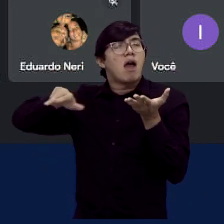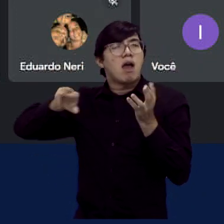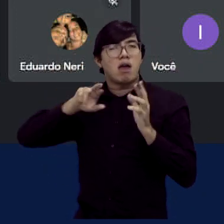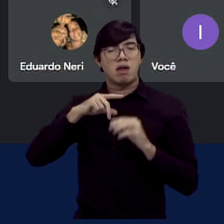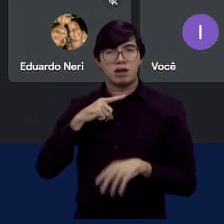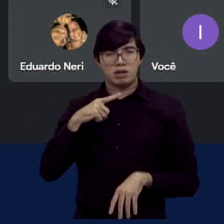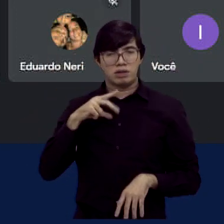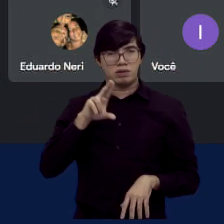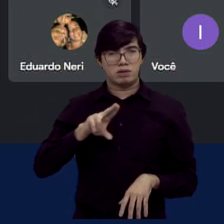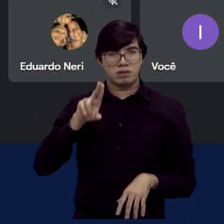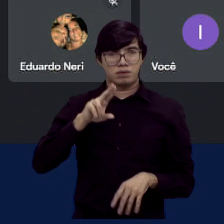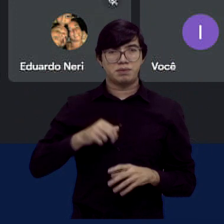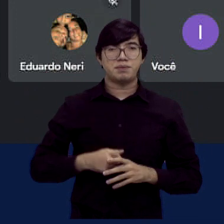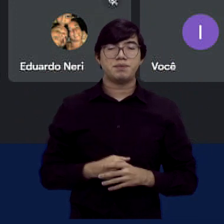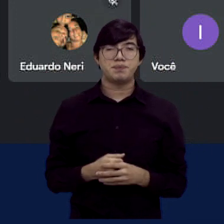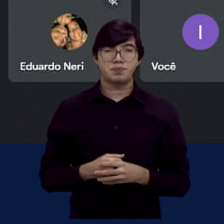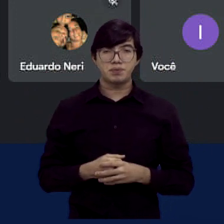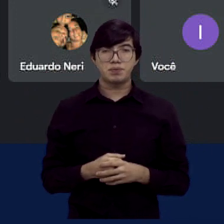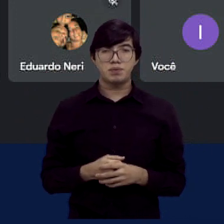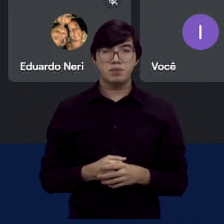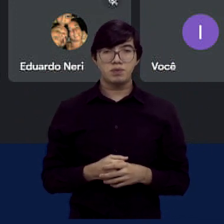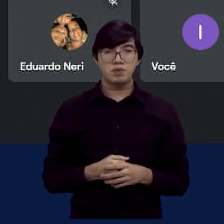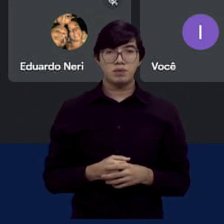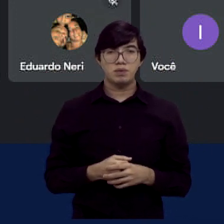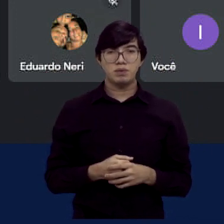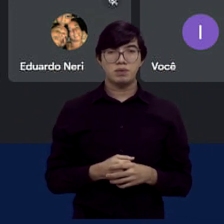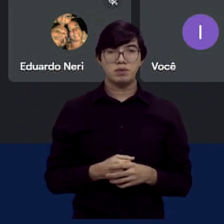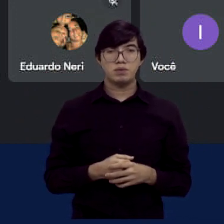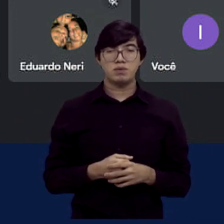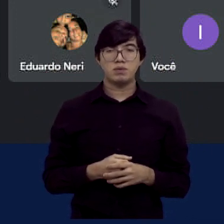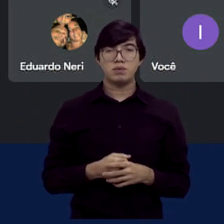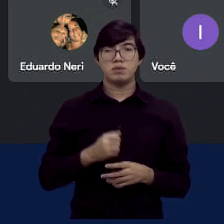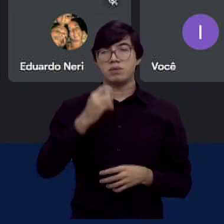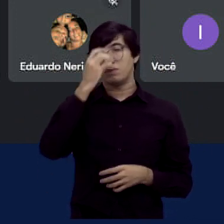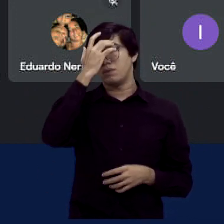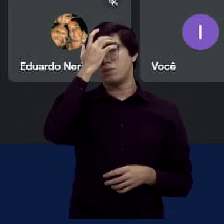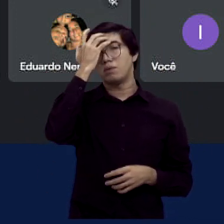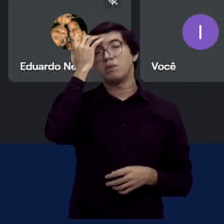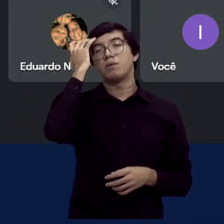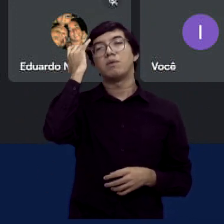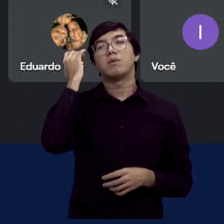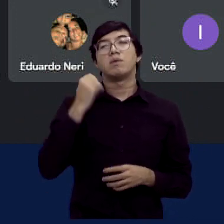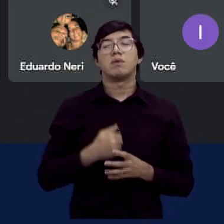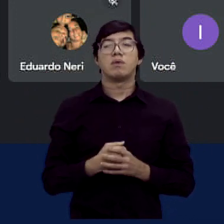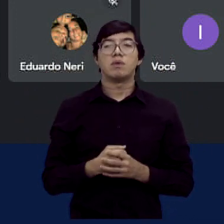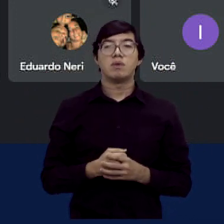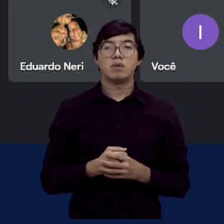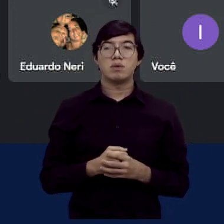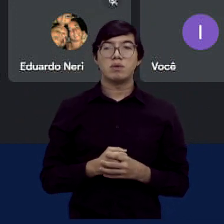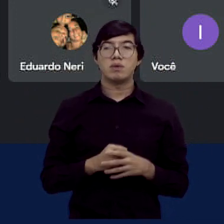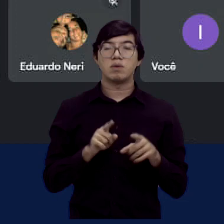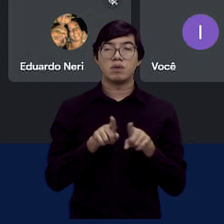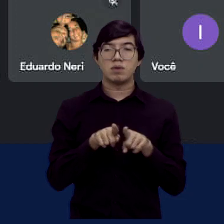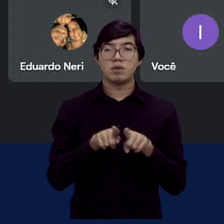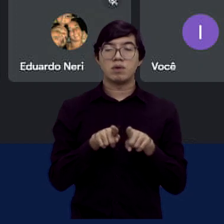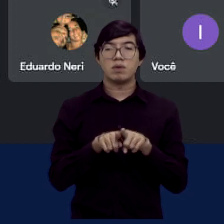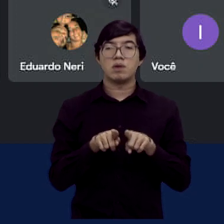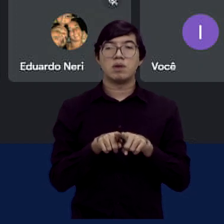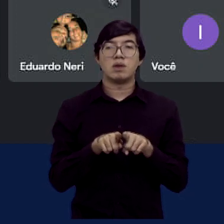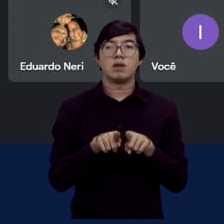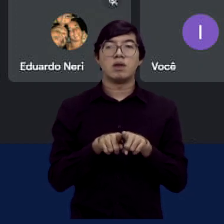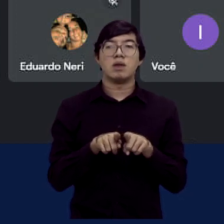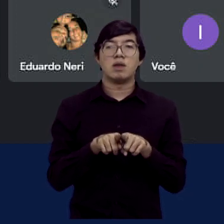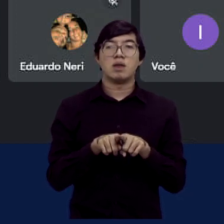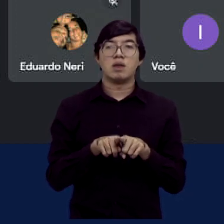aqui, eu vou já botar elas, viu, pessoal? Um outro elemento que é visto como importantíssimo é